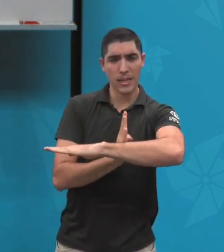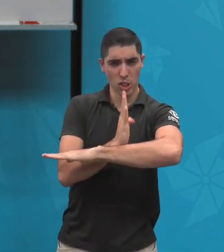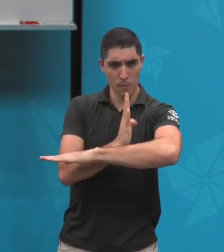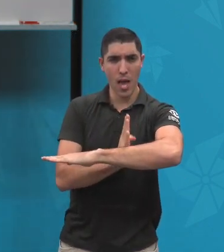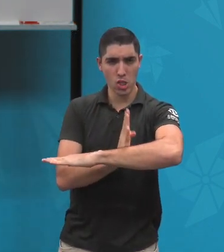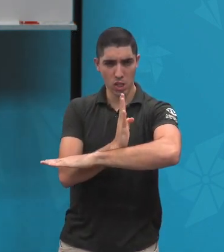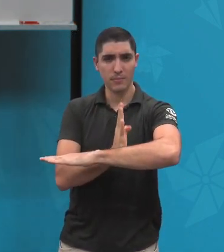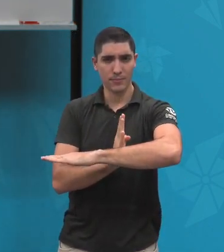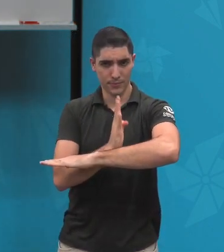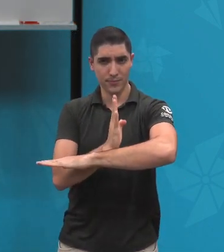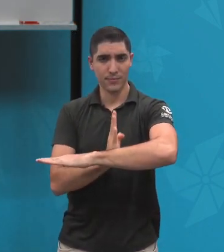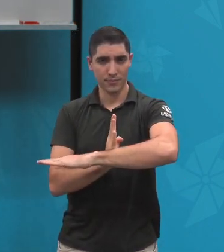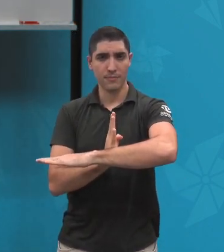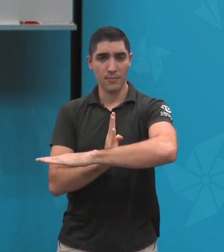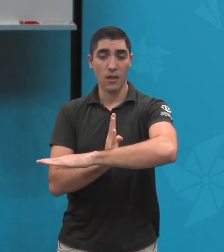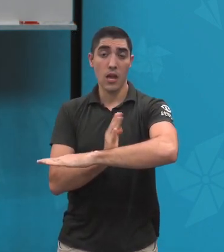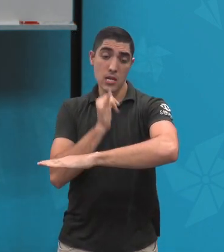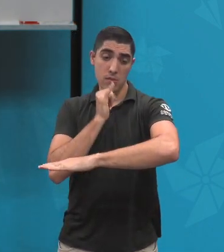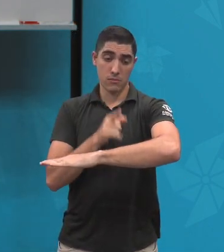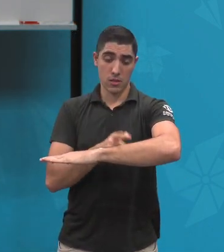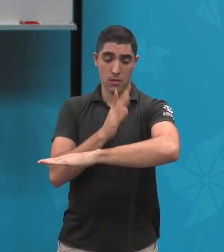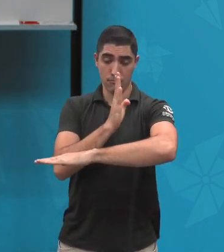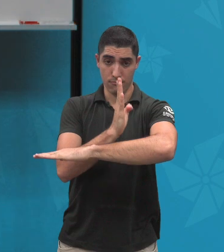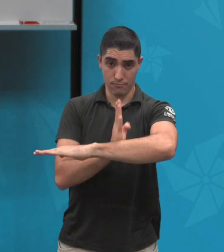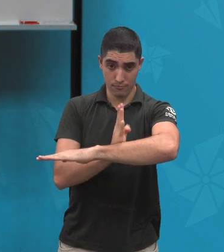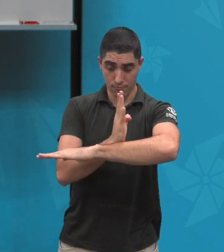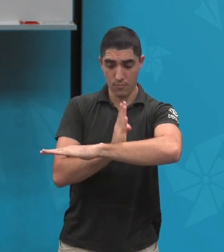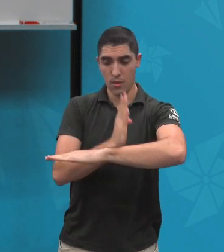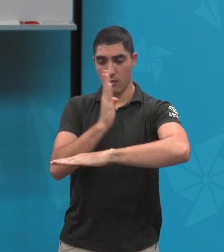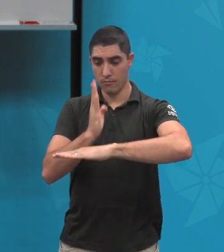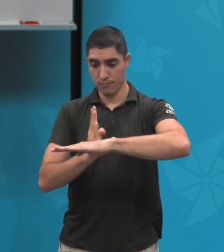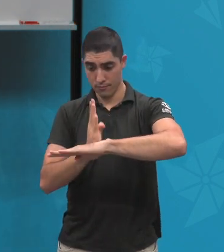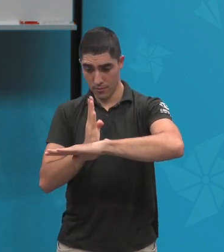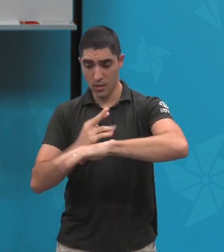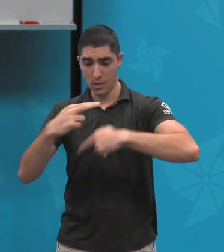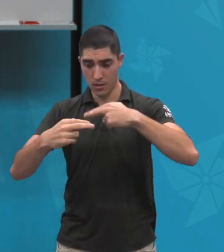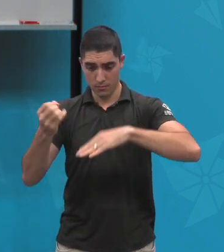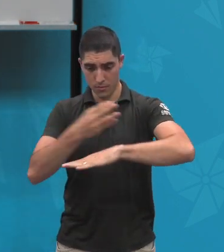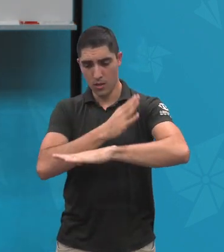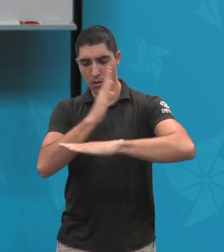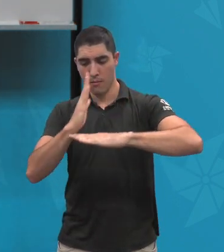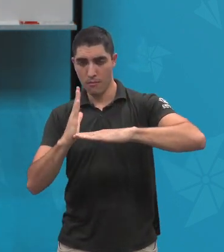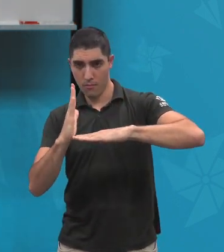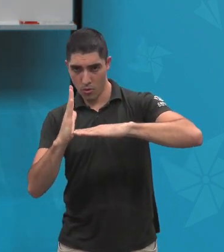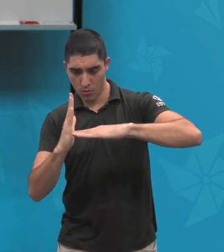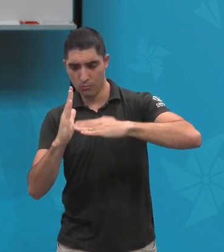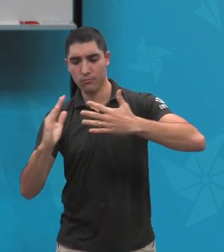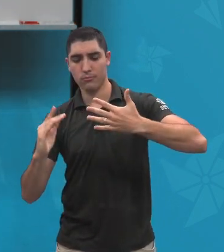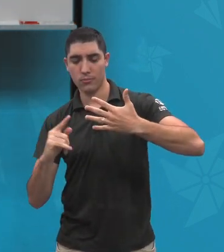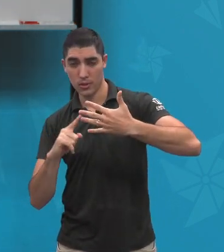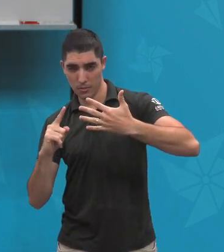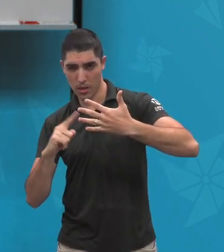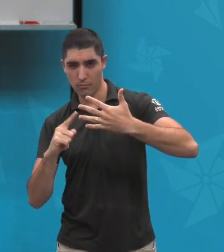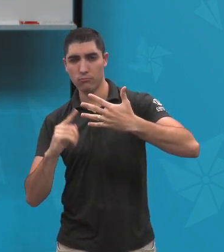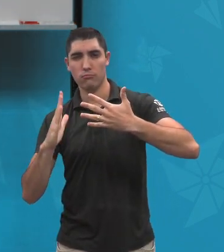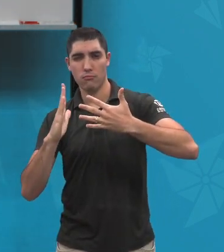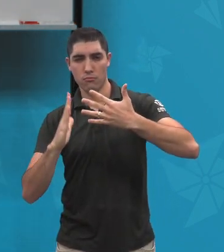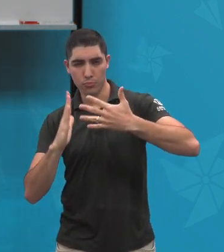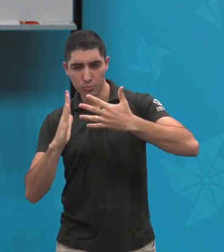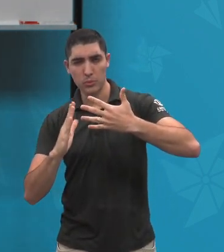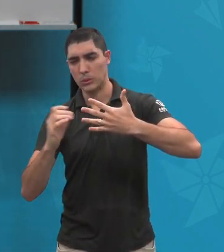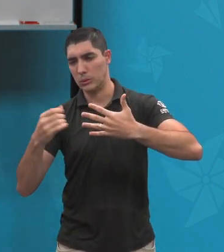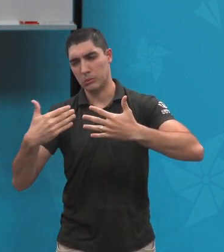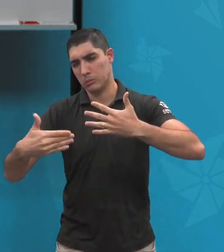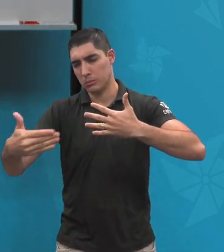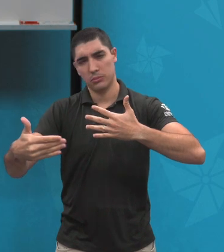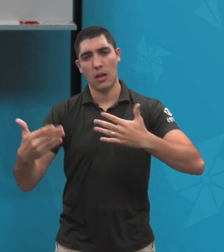da Idade Média. A gente tem Idade Média, Renascimento, mundo moderno, contemporâneo e